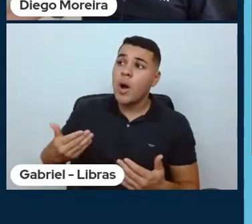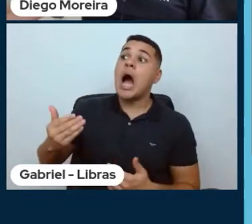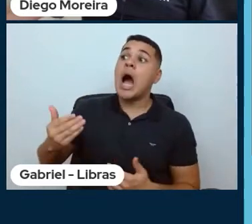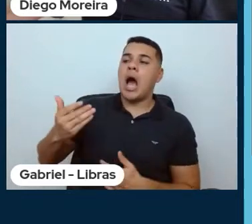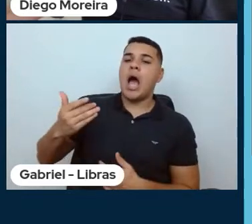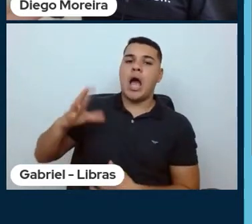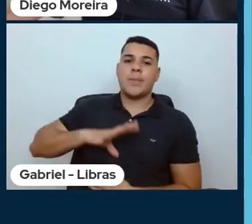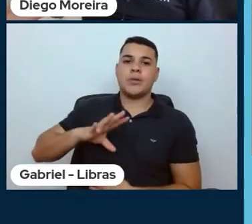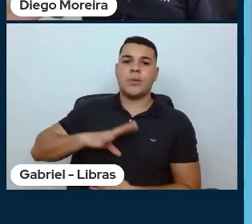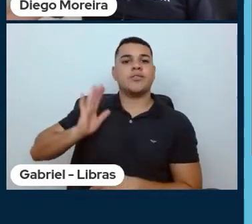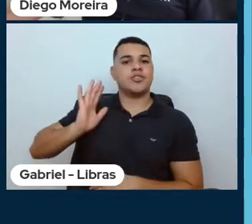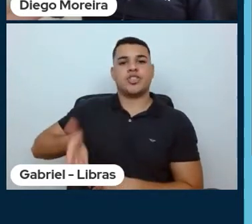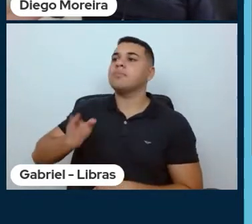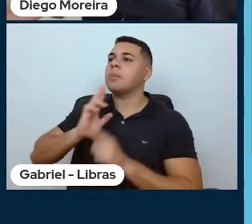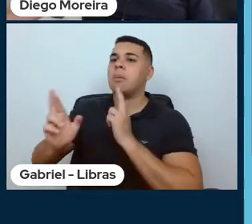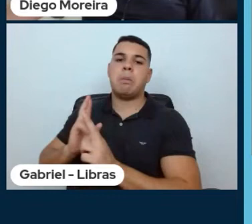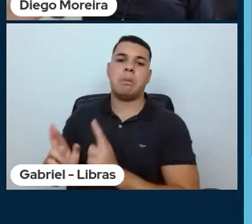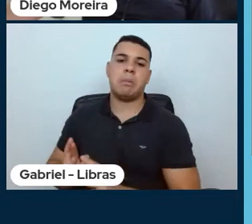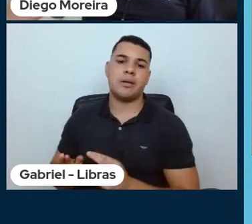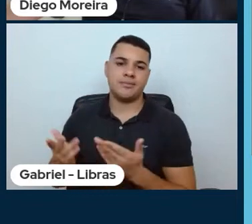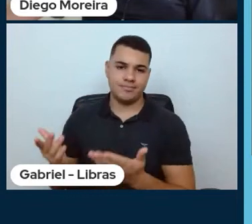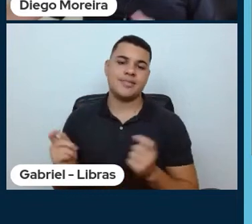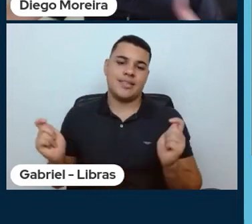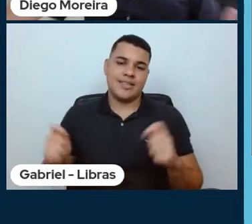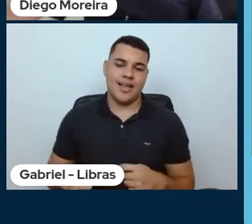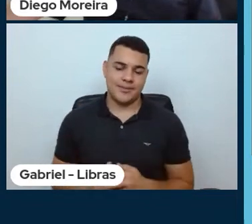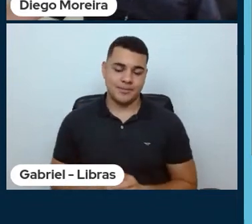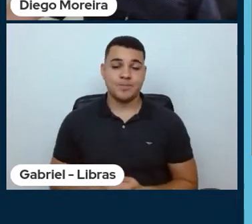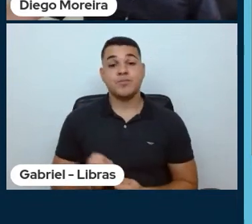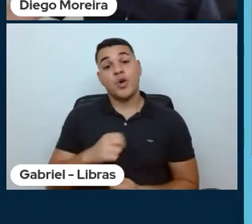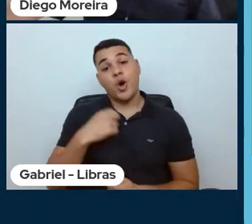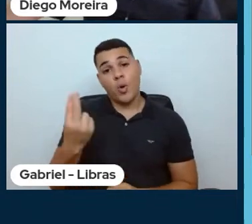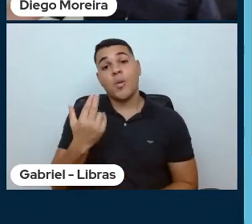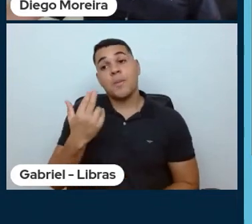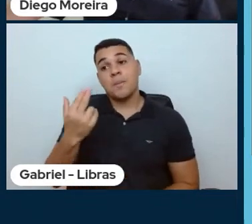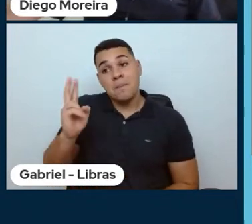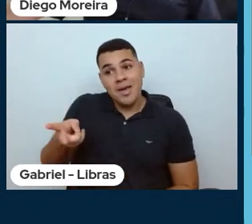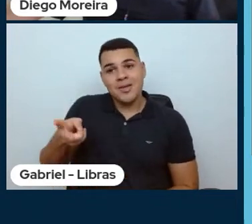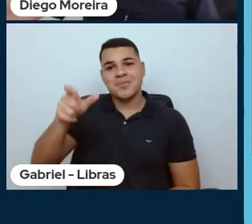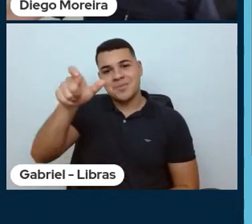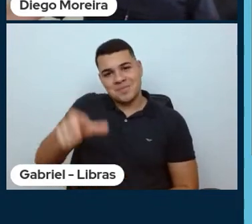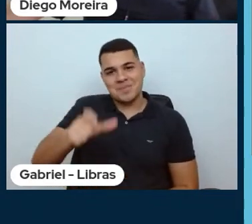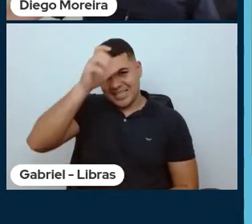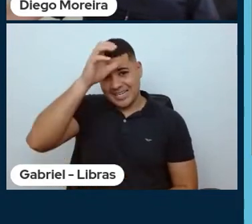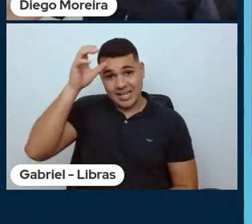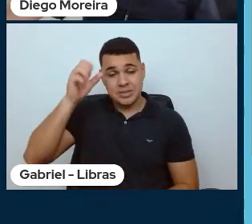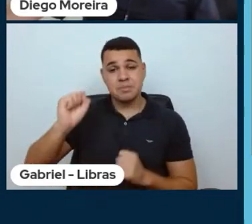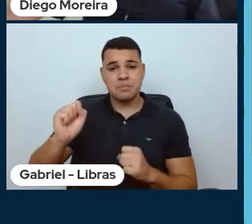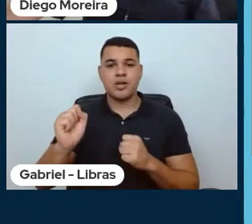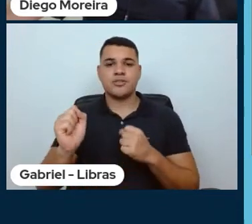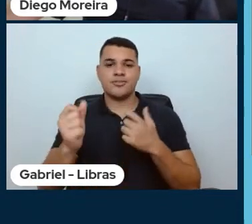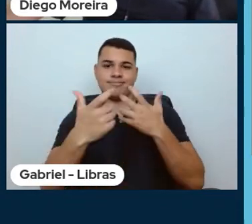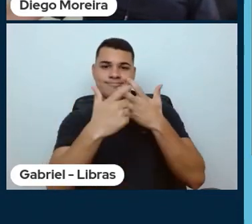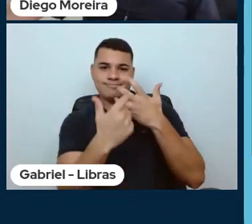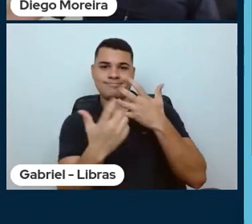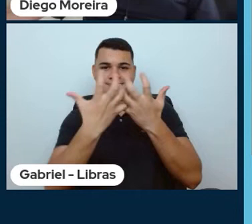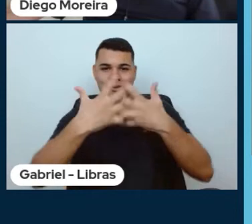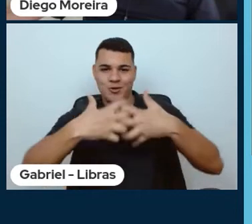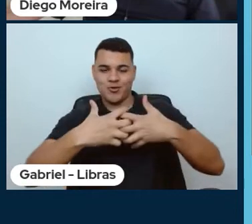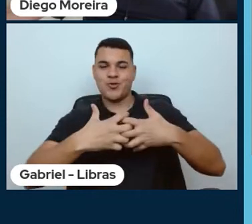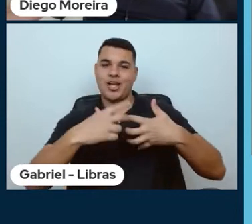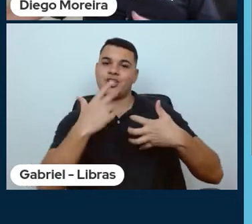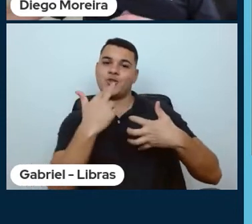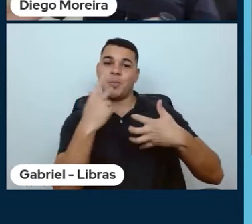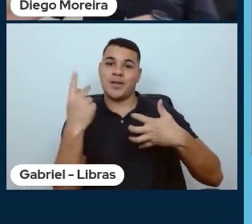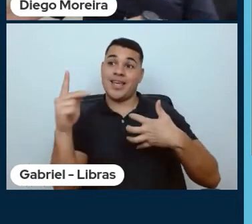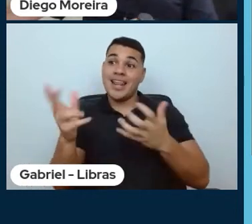começou a conversar, né. Como a gente usou nesse formato, a gente usou o Google, né, o que que